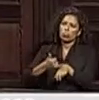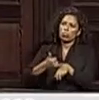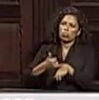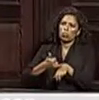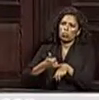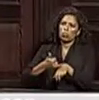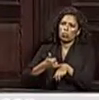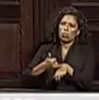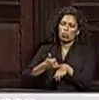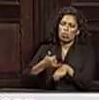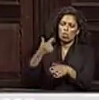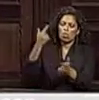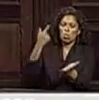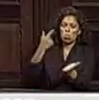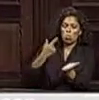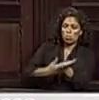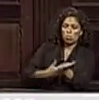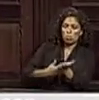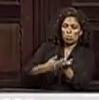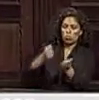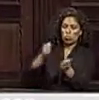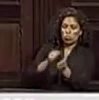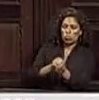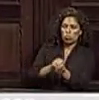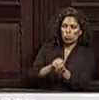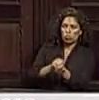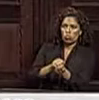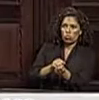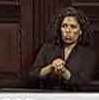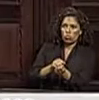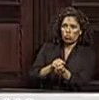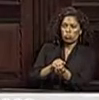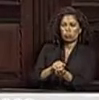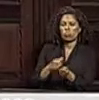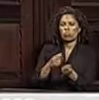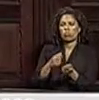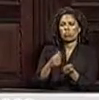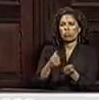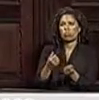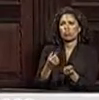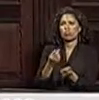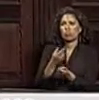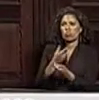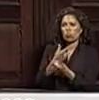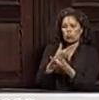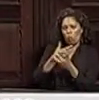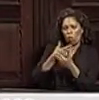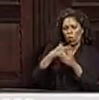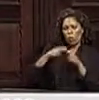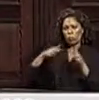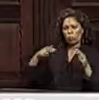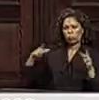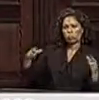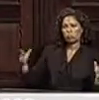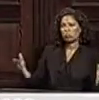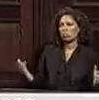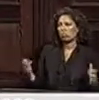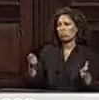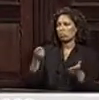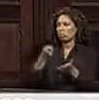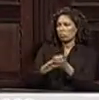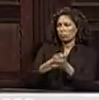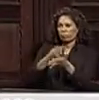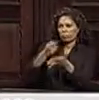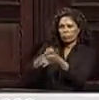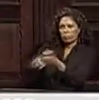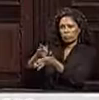Federativo, por exemplo, com a questão da Lei Candir, que está associada a esses dois temas, tanto